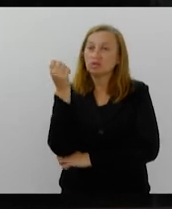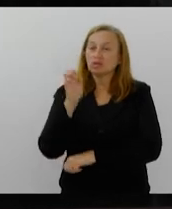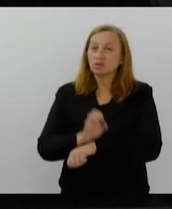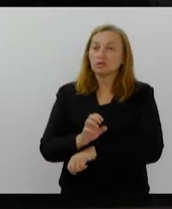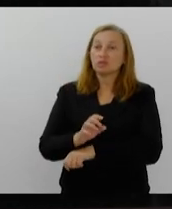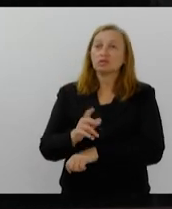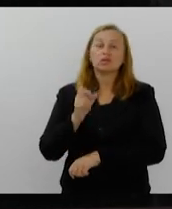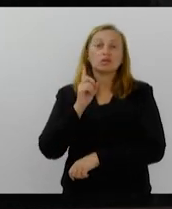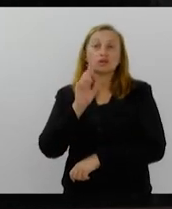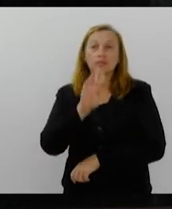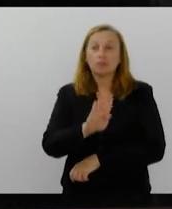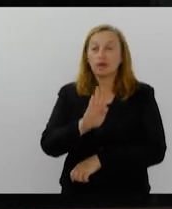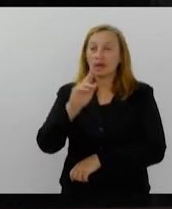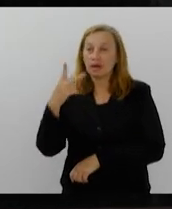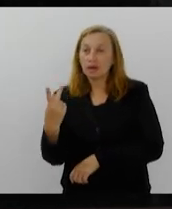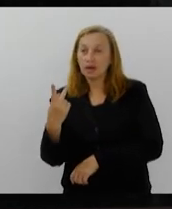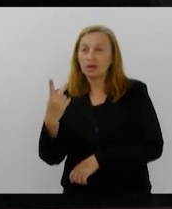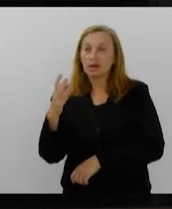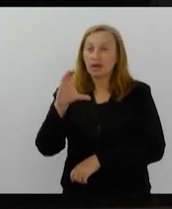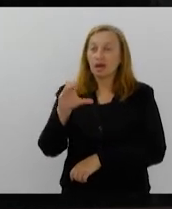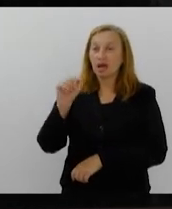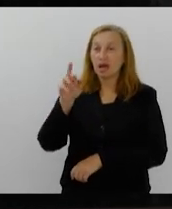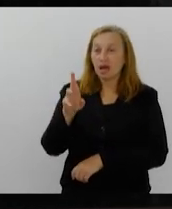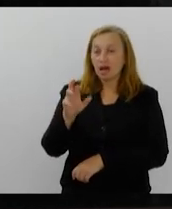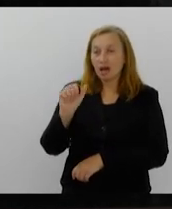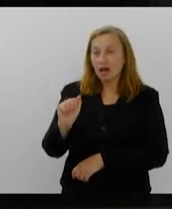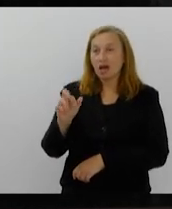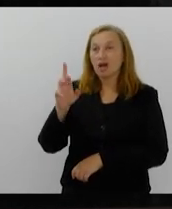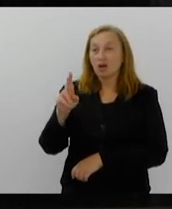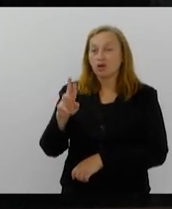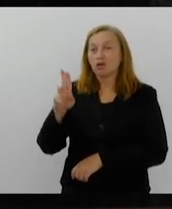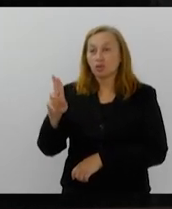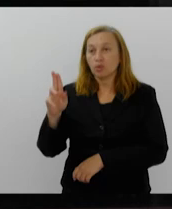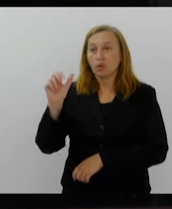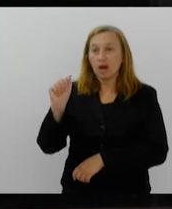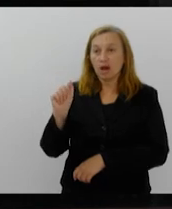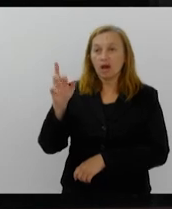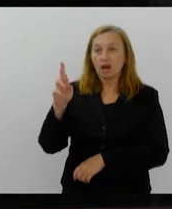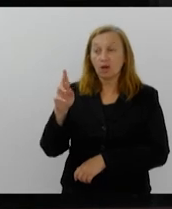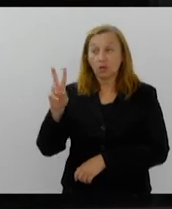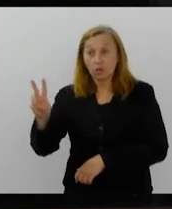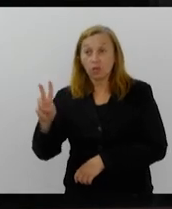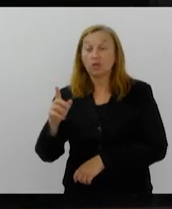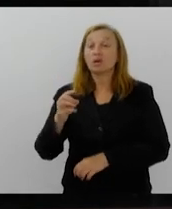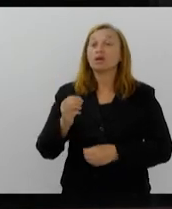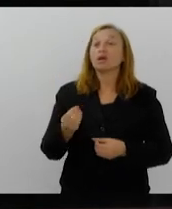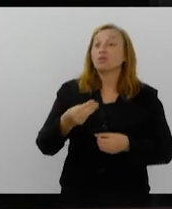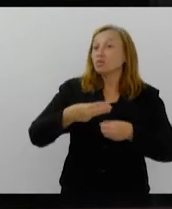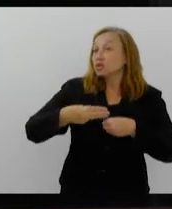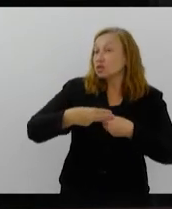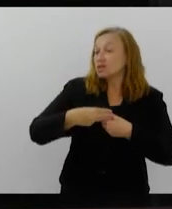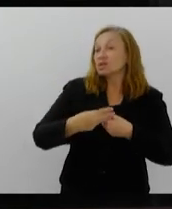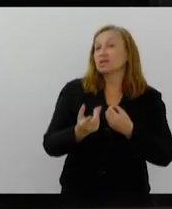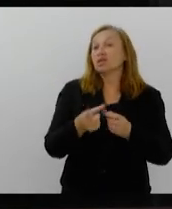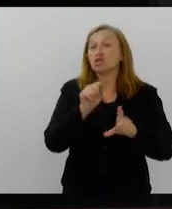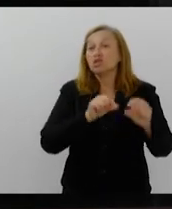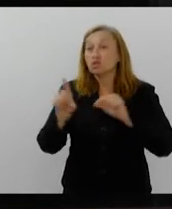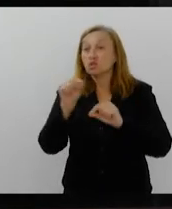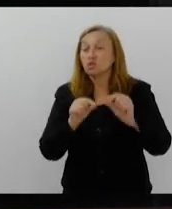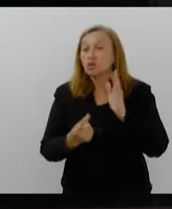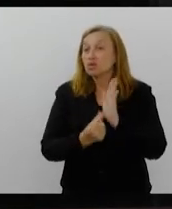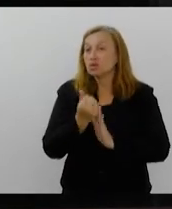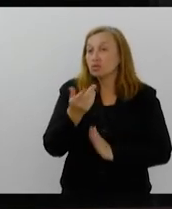Belo Horizonte, em Caruaru, que são municípios, que são estados que fizeram a escolha pelo